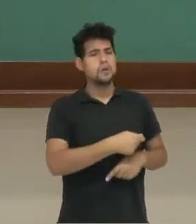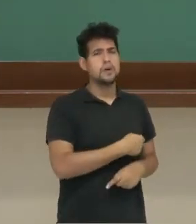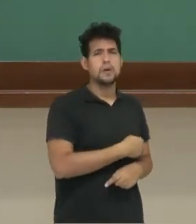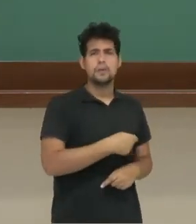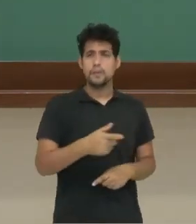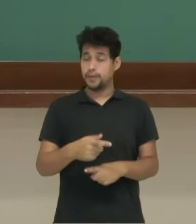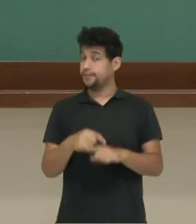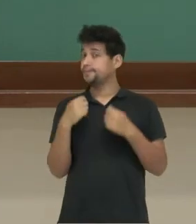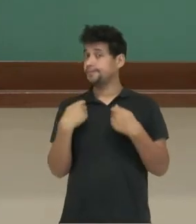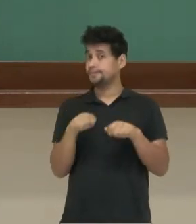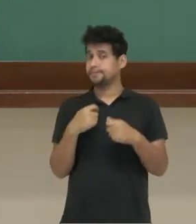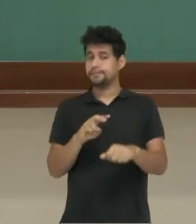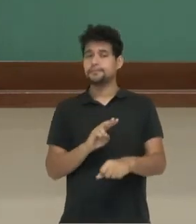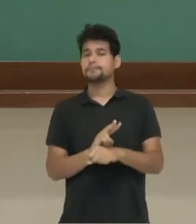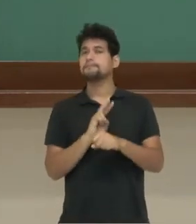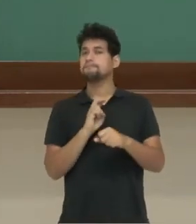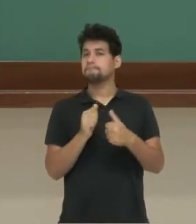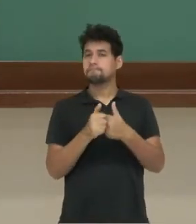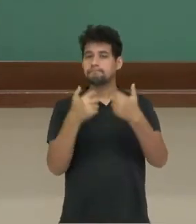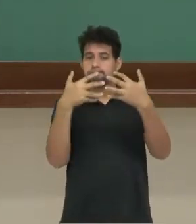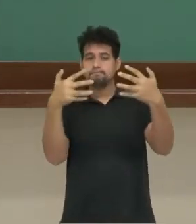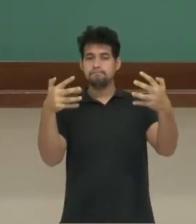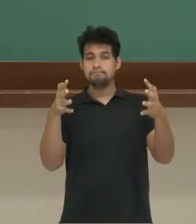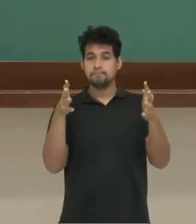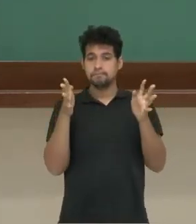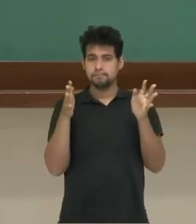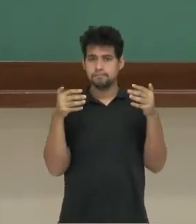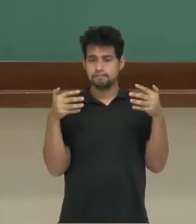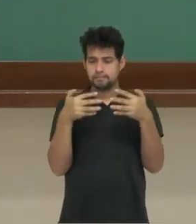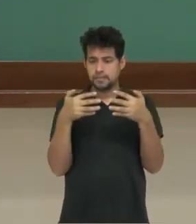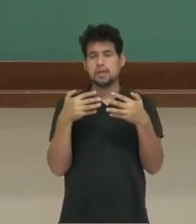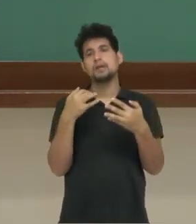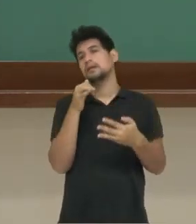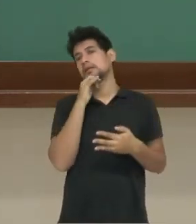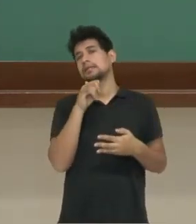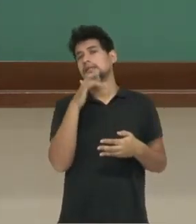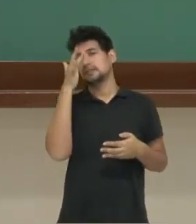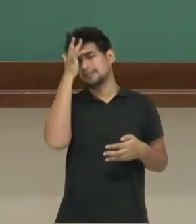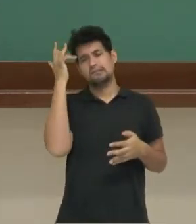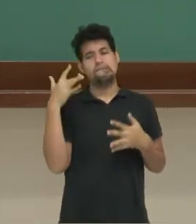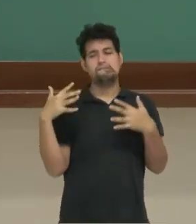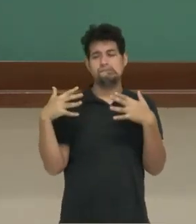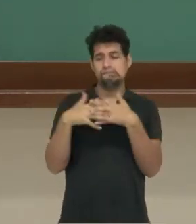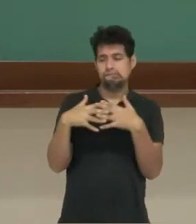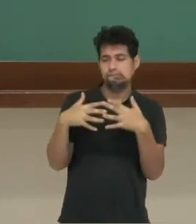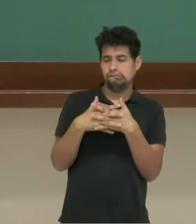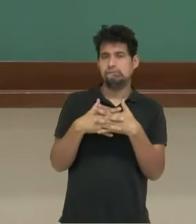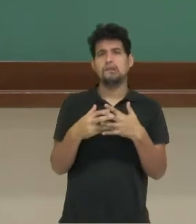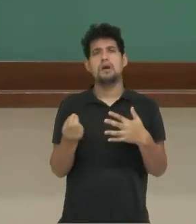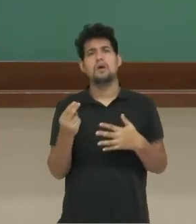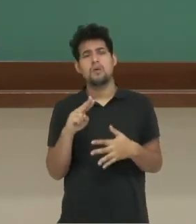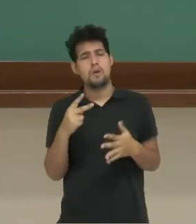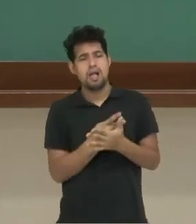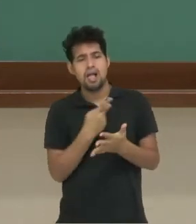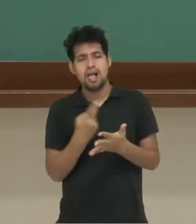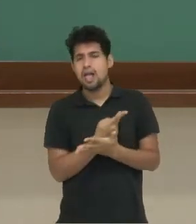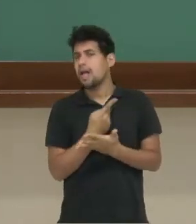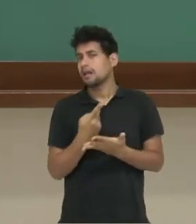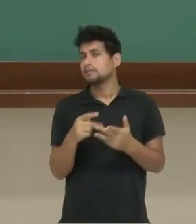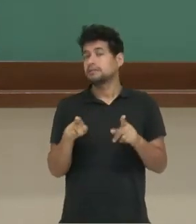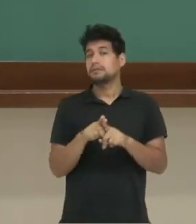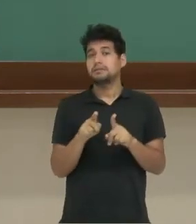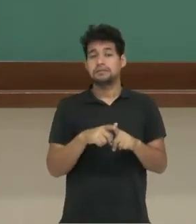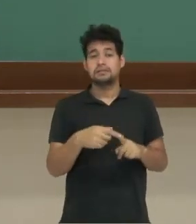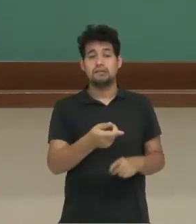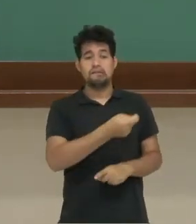necessária essa proteção em volta. Caso o atleta se confunda ou erre o momento de